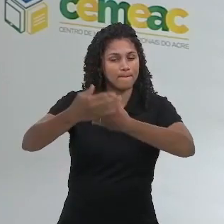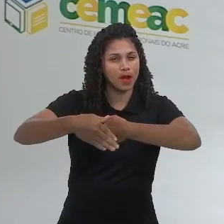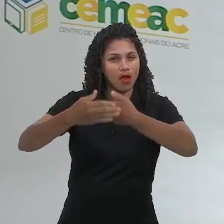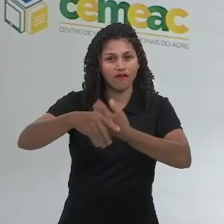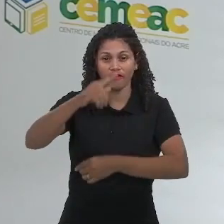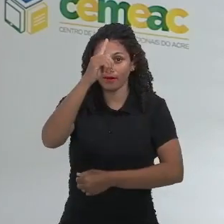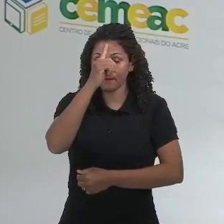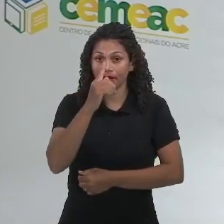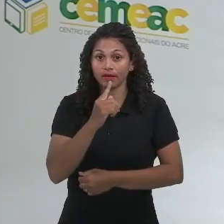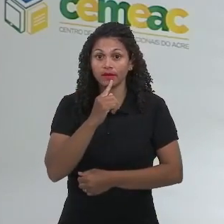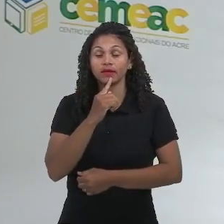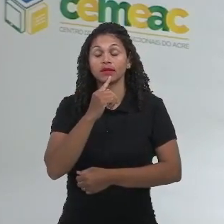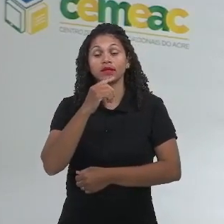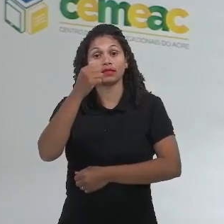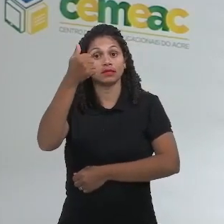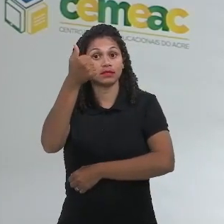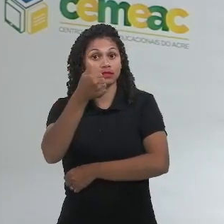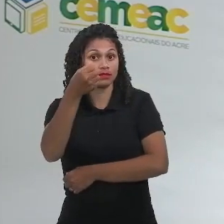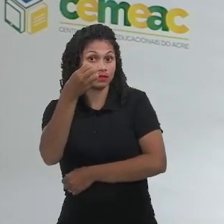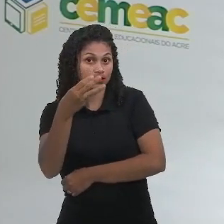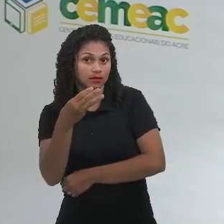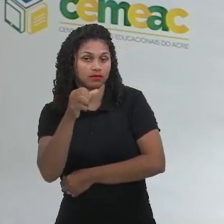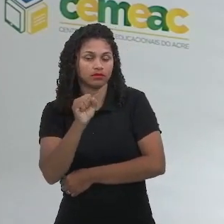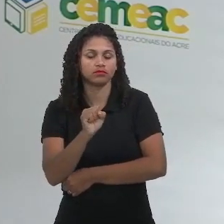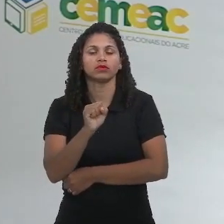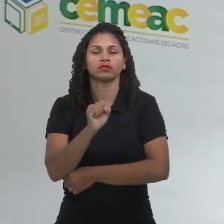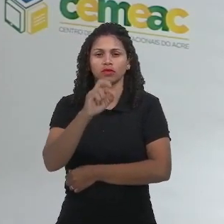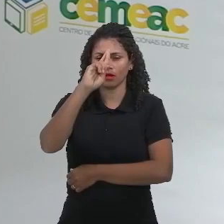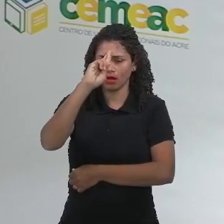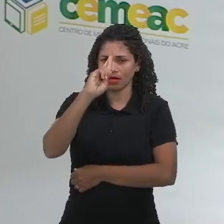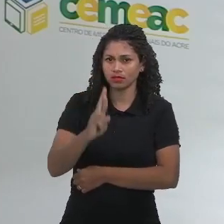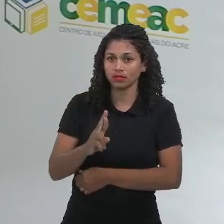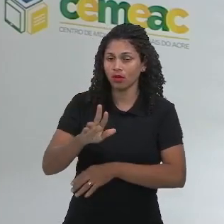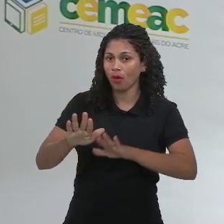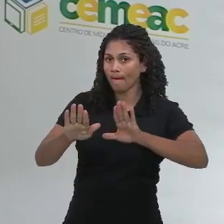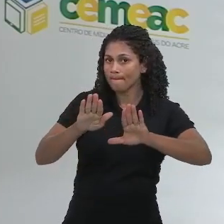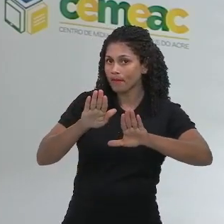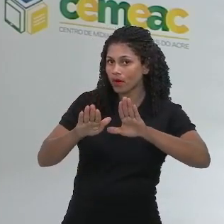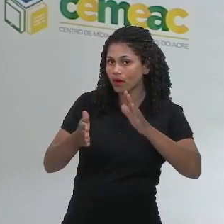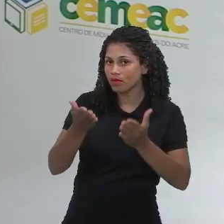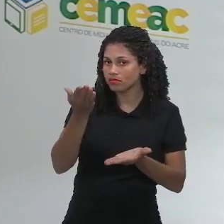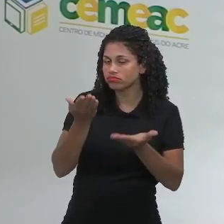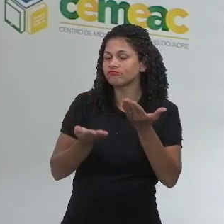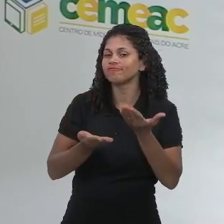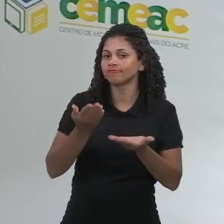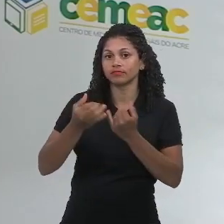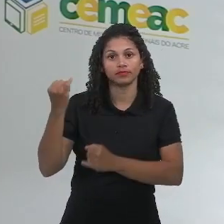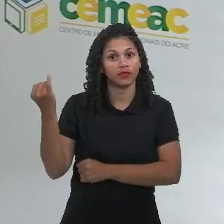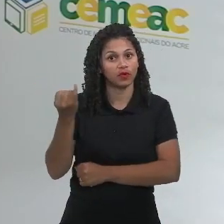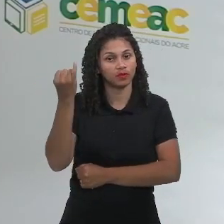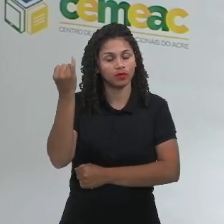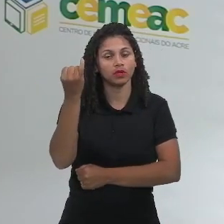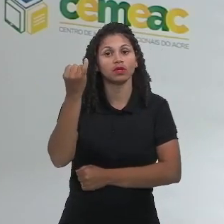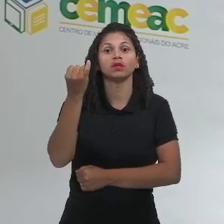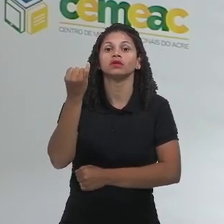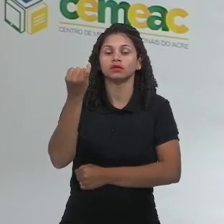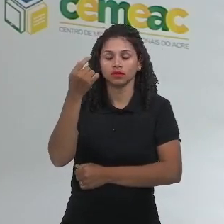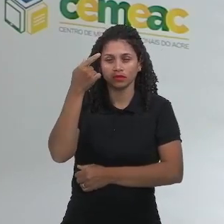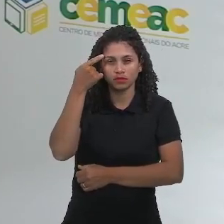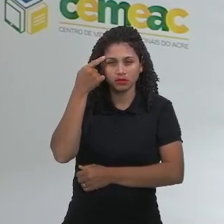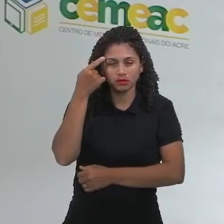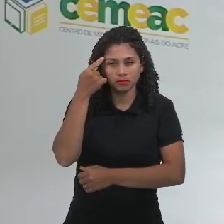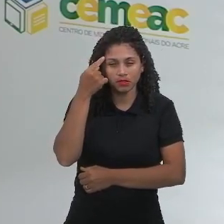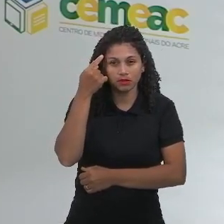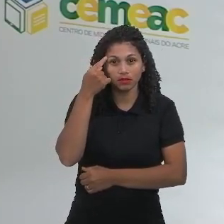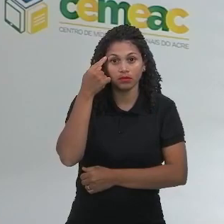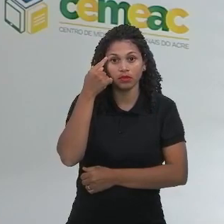ela vai tratar uma ideia de razão né razão e gente é muito importante a gente trabalhar com essas ideias de escala tá quando você